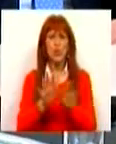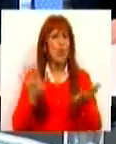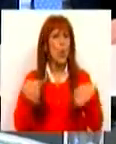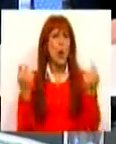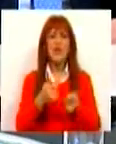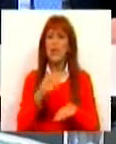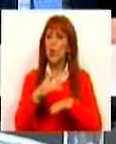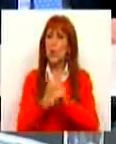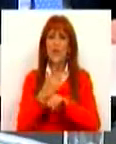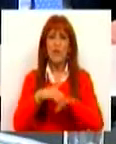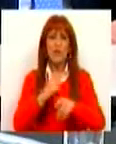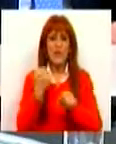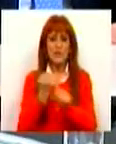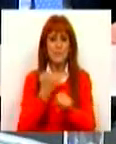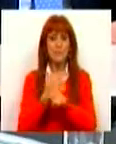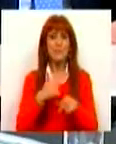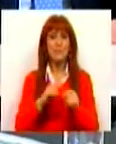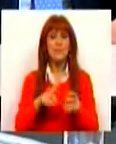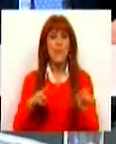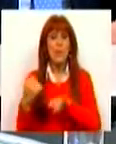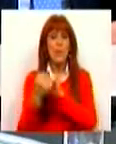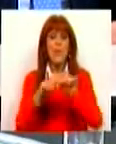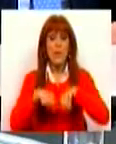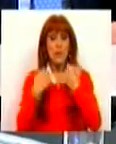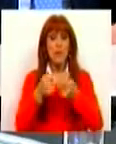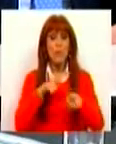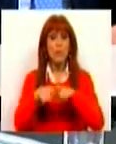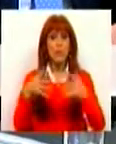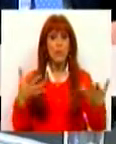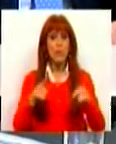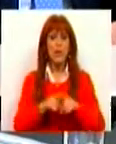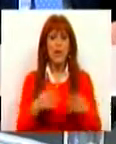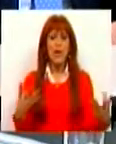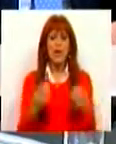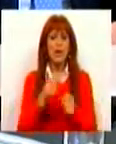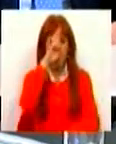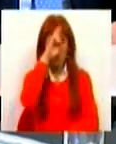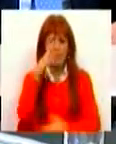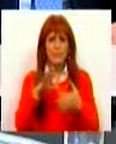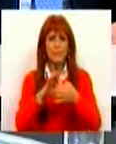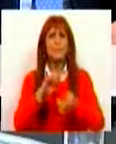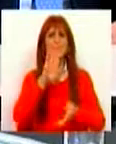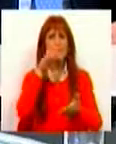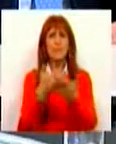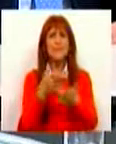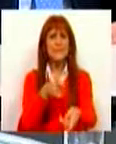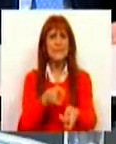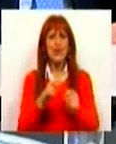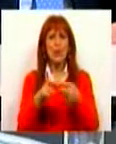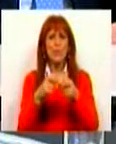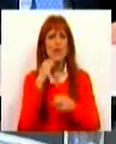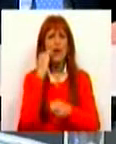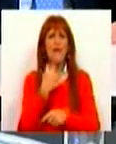quaisquer diligências e ações de movimentos sociais e políticos que juntem esforços perante este